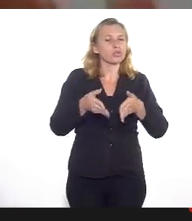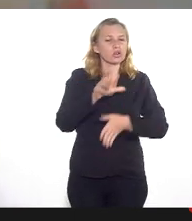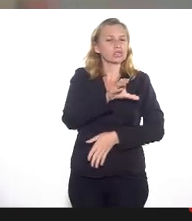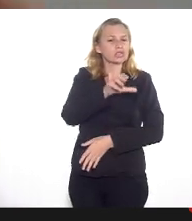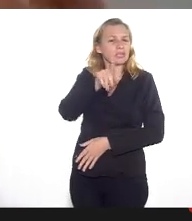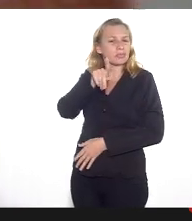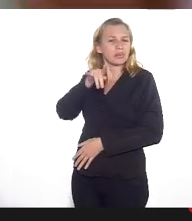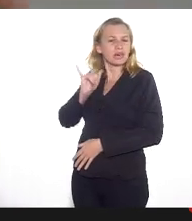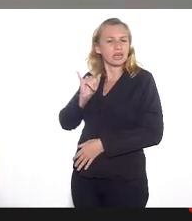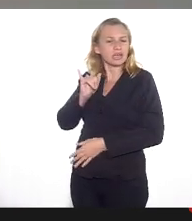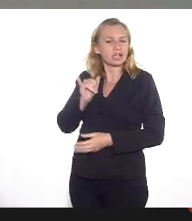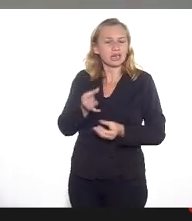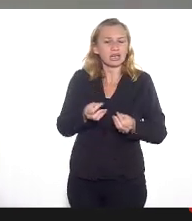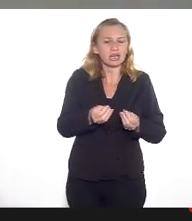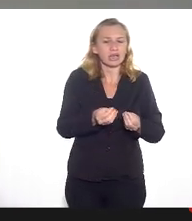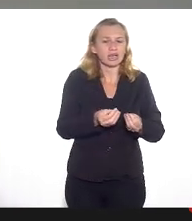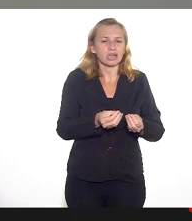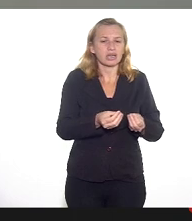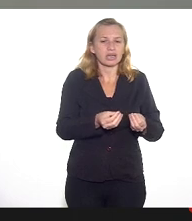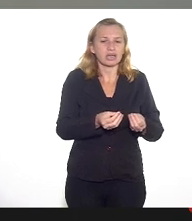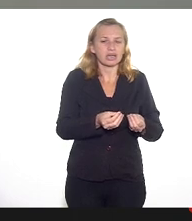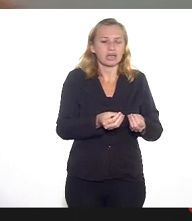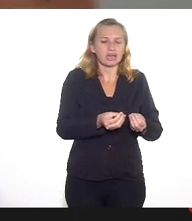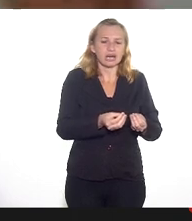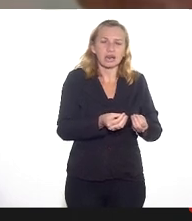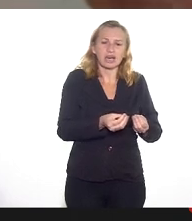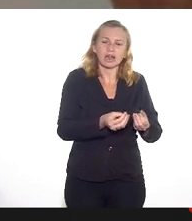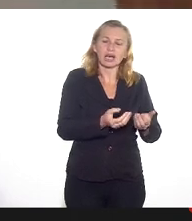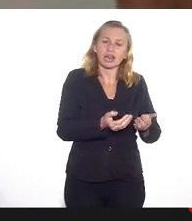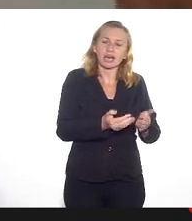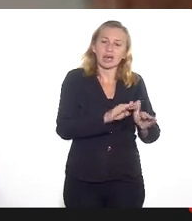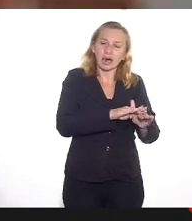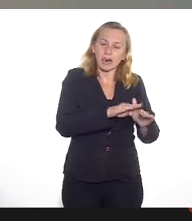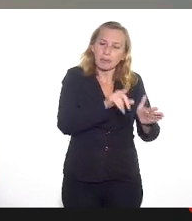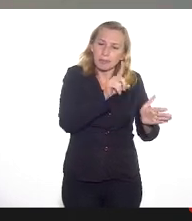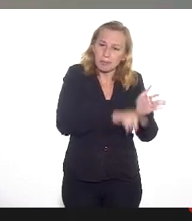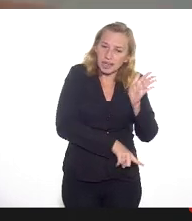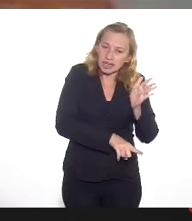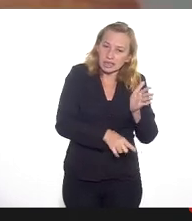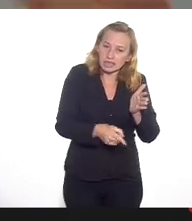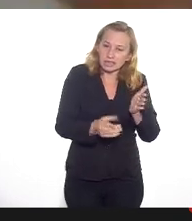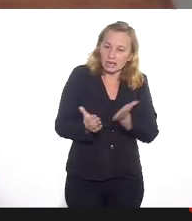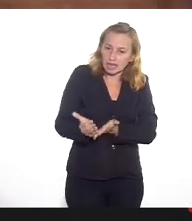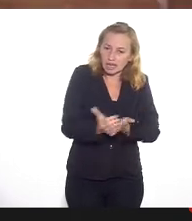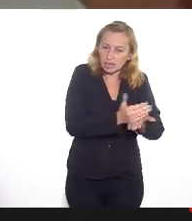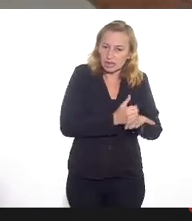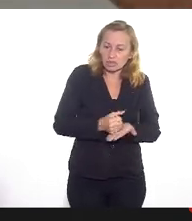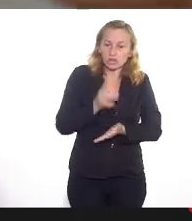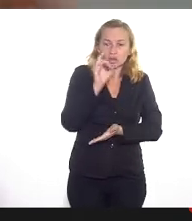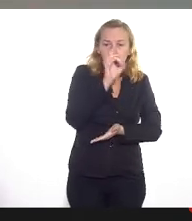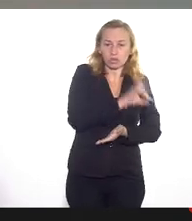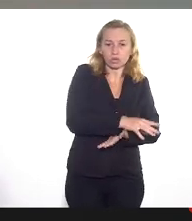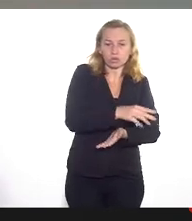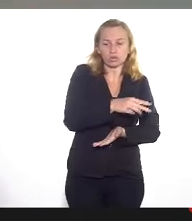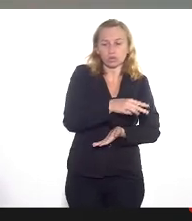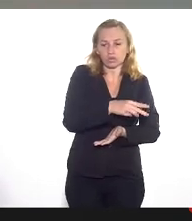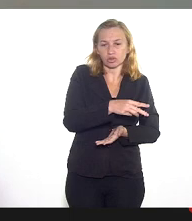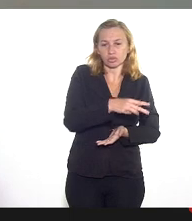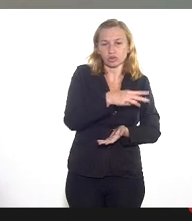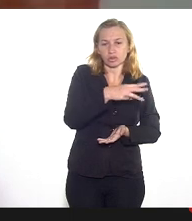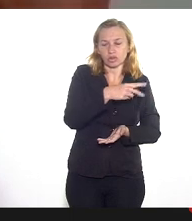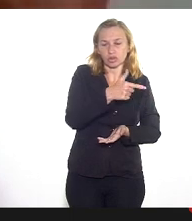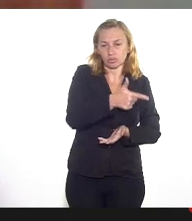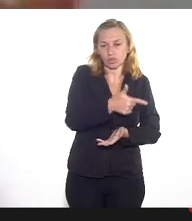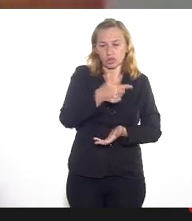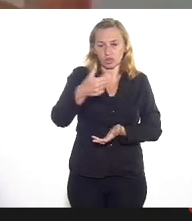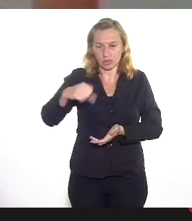que foi a queda da arrecadação, quando se compara o último trimestre de 2019 com o último trimestre de 2020, assim, a queda